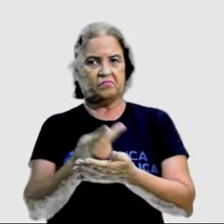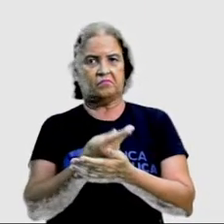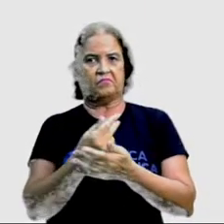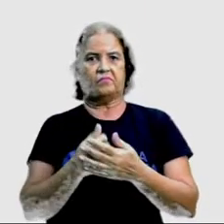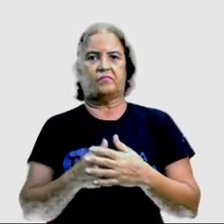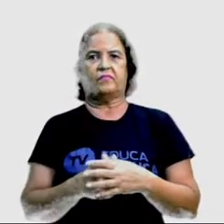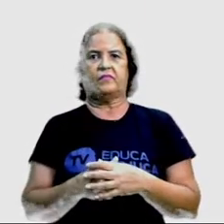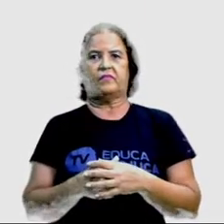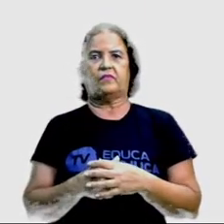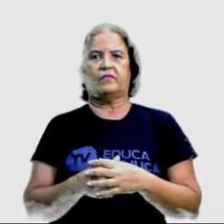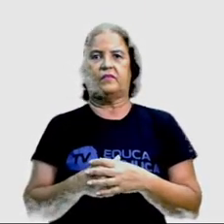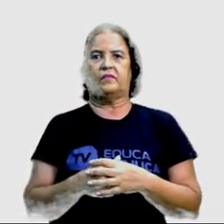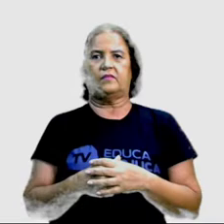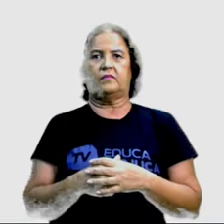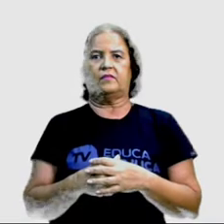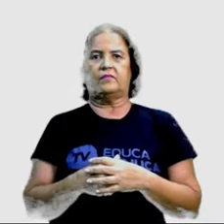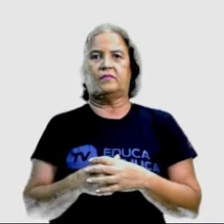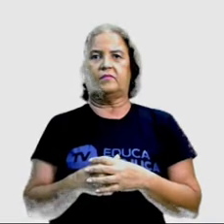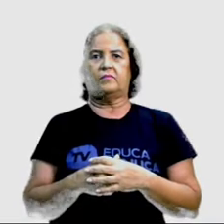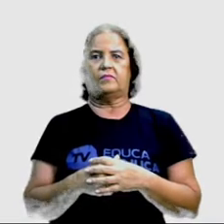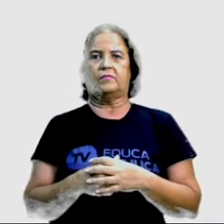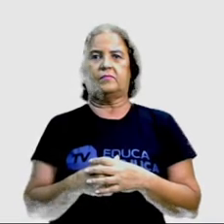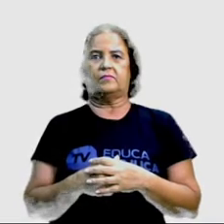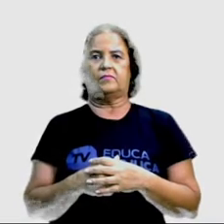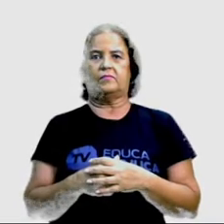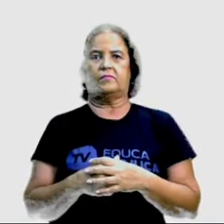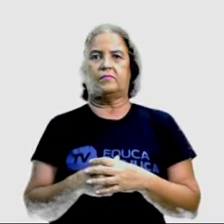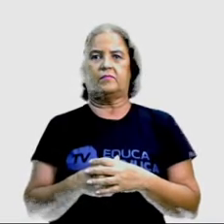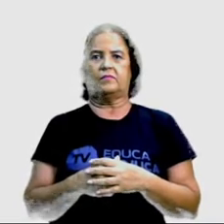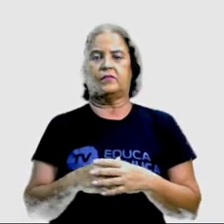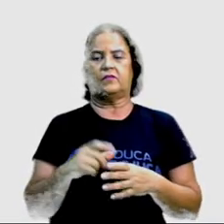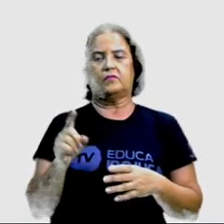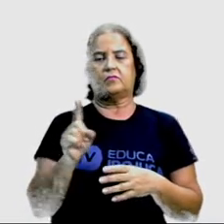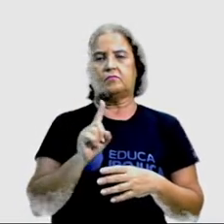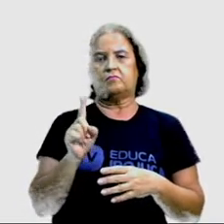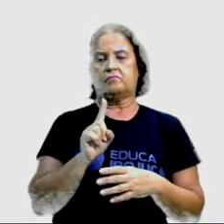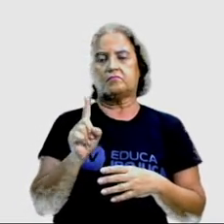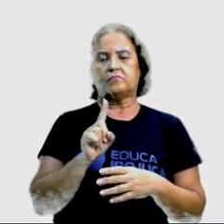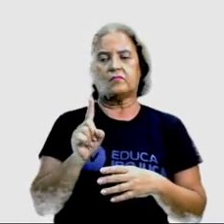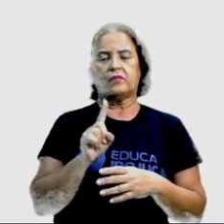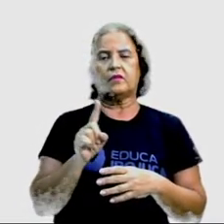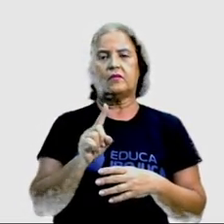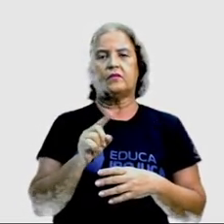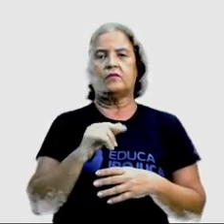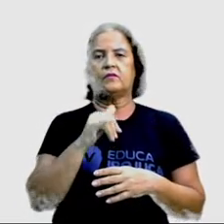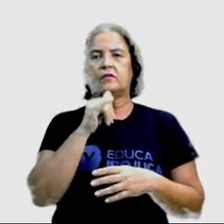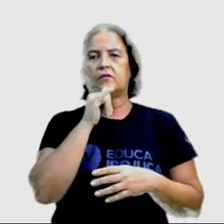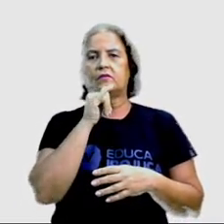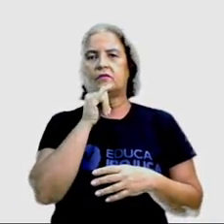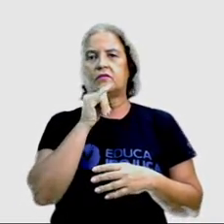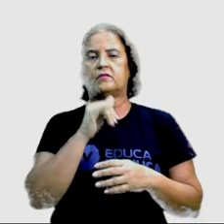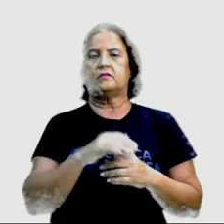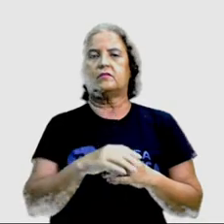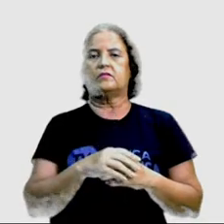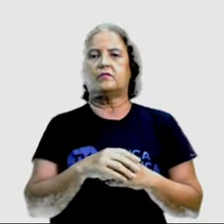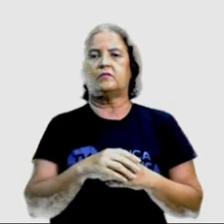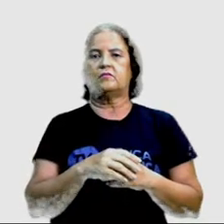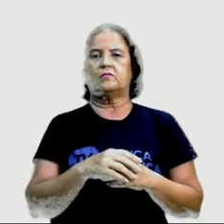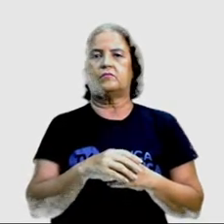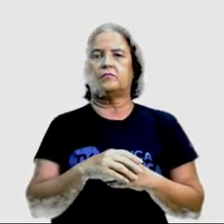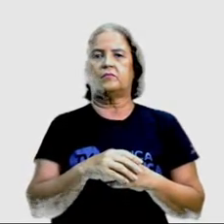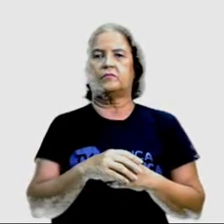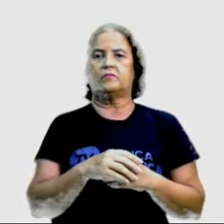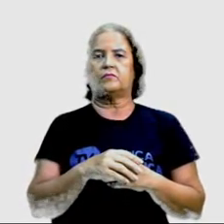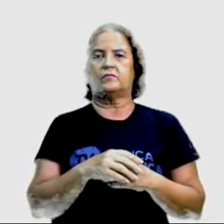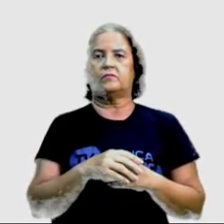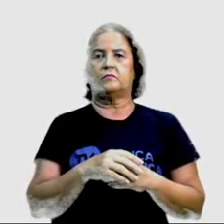Temos o none, que vai ser não. E, como exemplo, aqui nós temos o